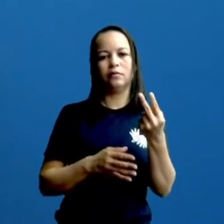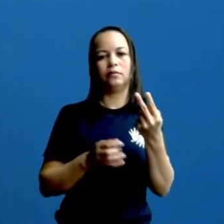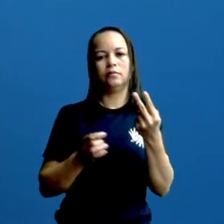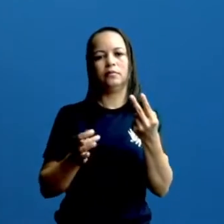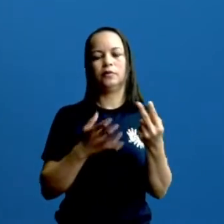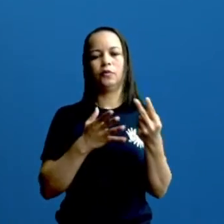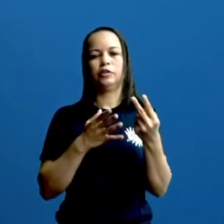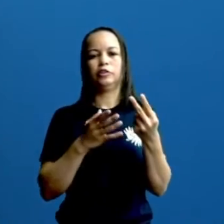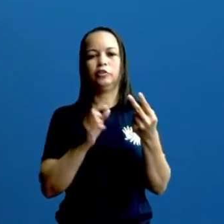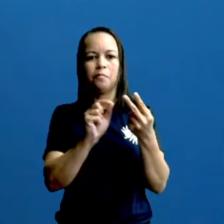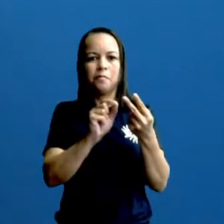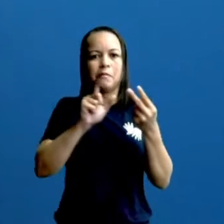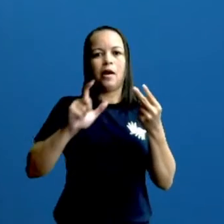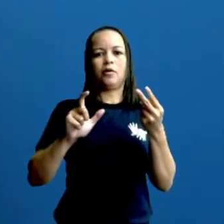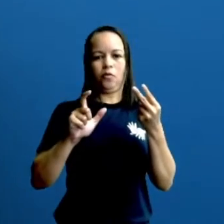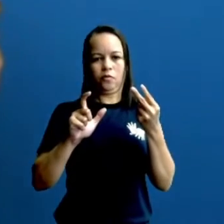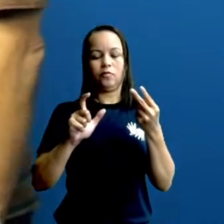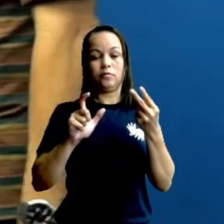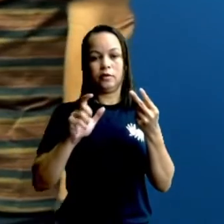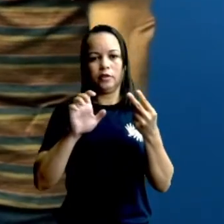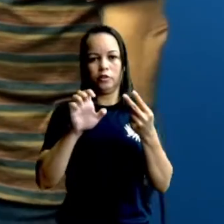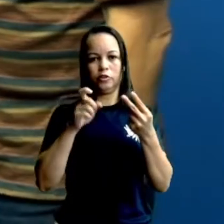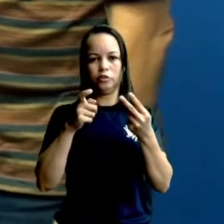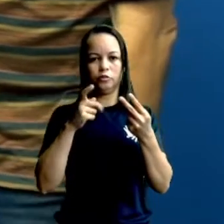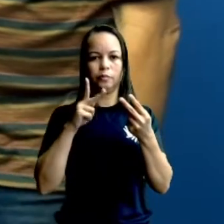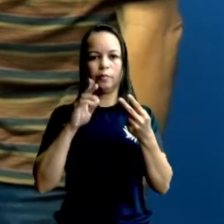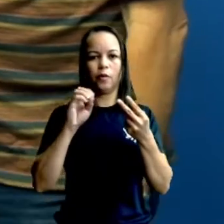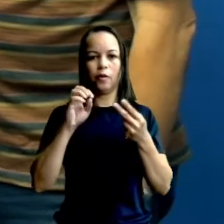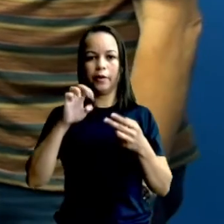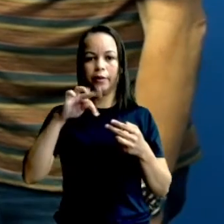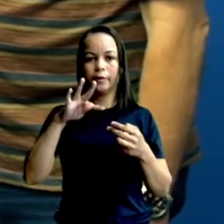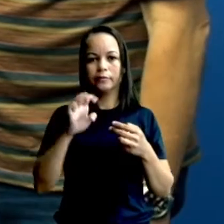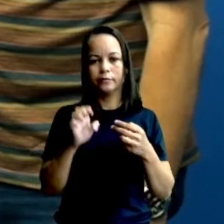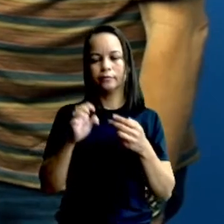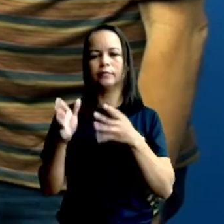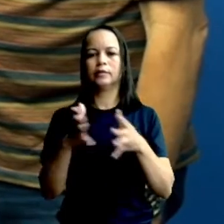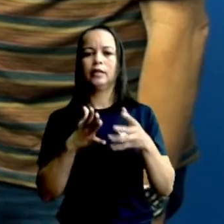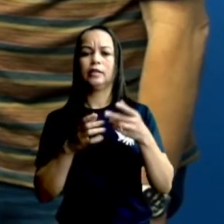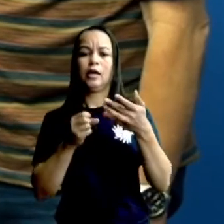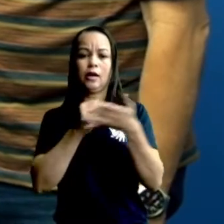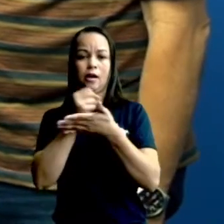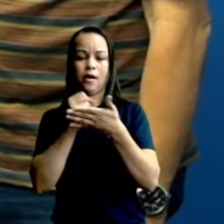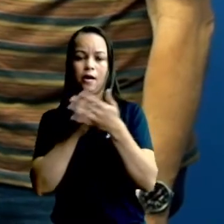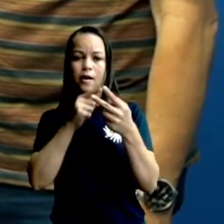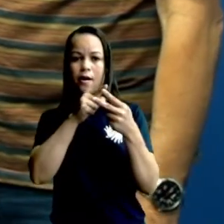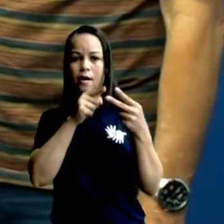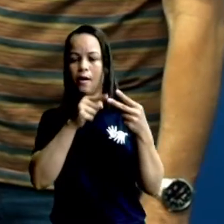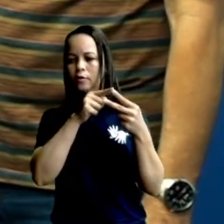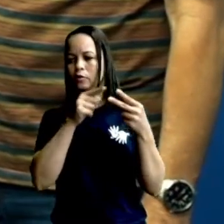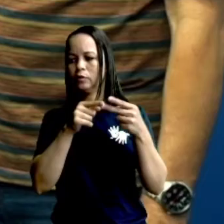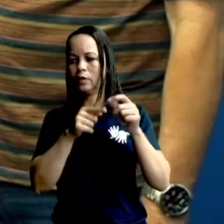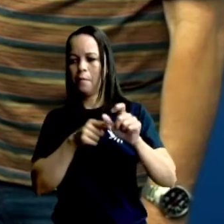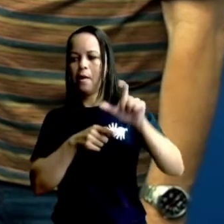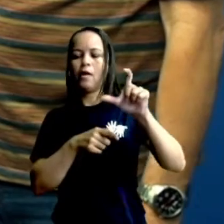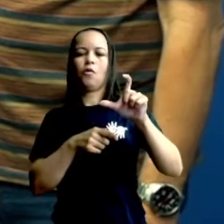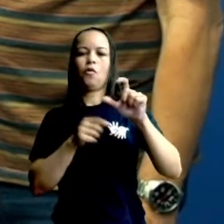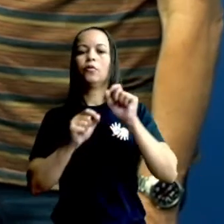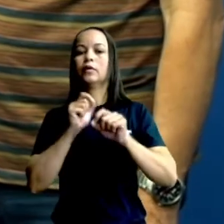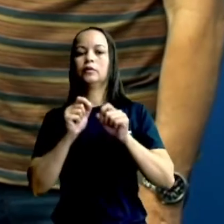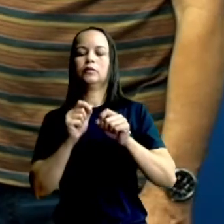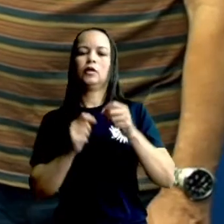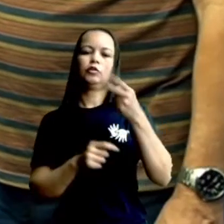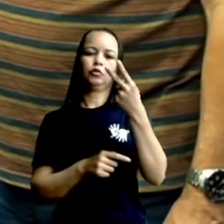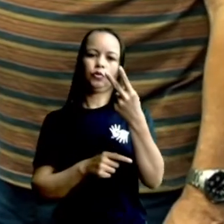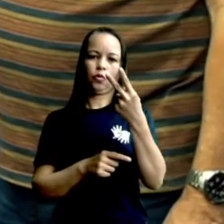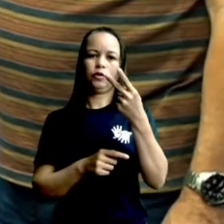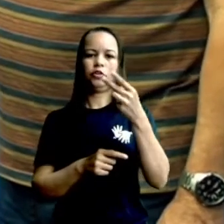de maior expoente. Quem é entre essas duas bases aqui, o que tem maior expoente? 2